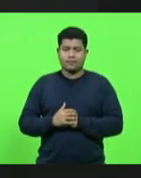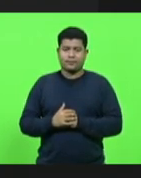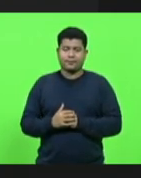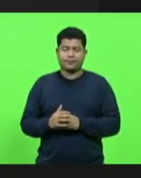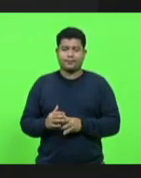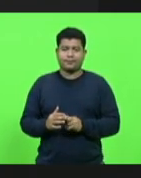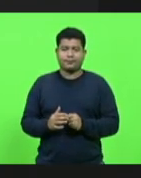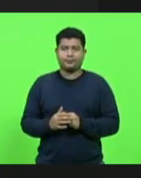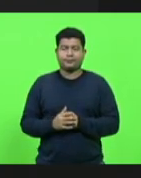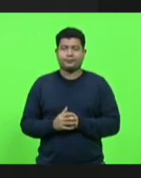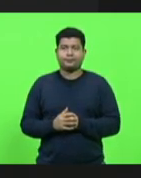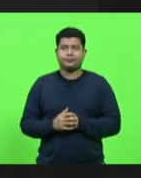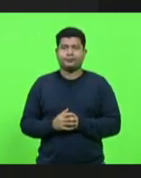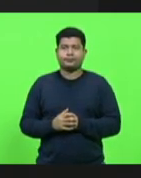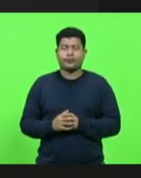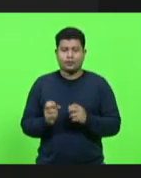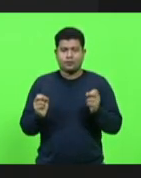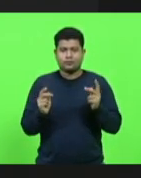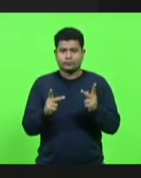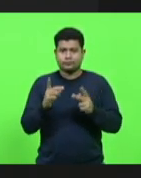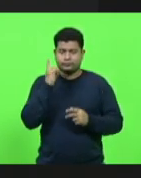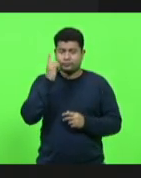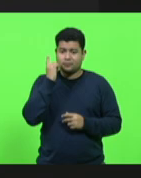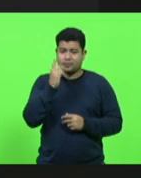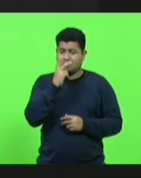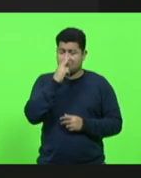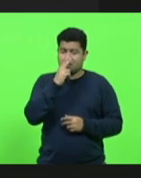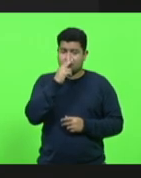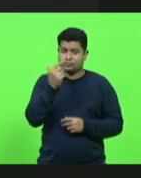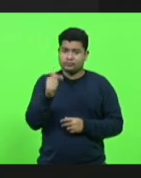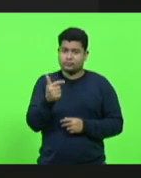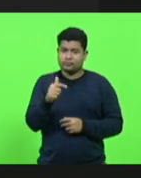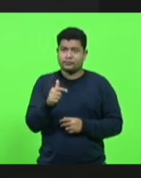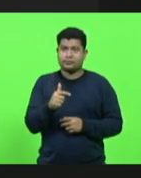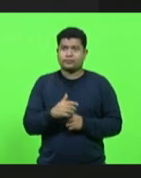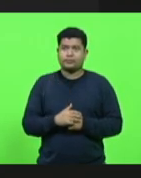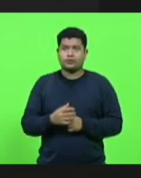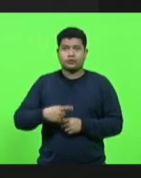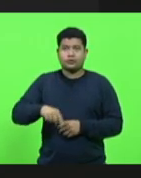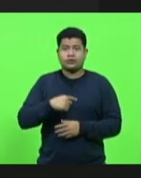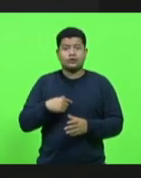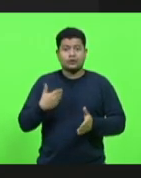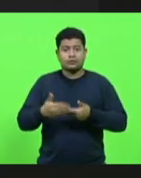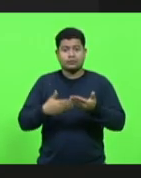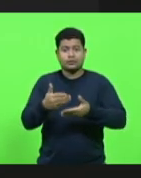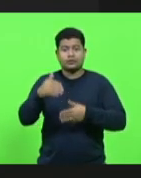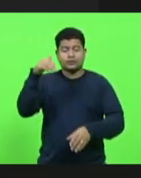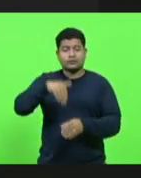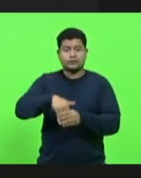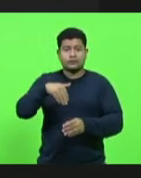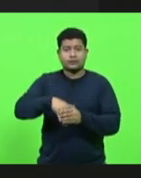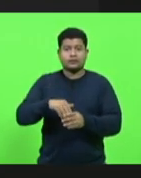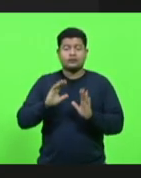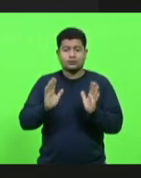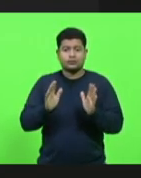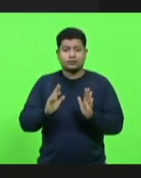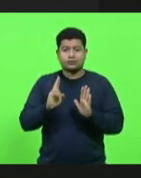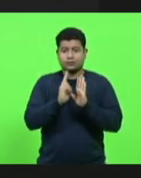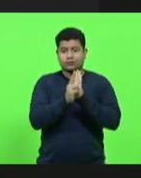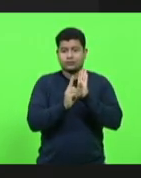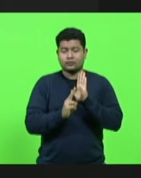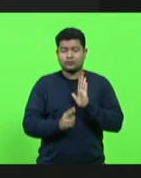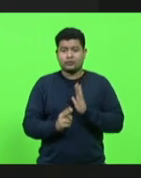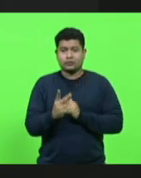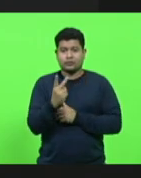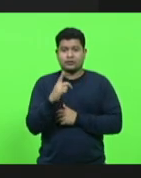Ok, deputado. Me parece que não há... Presidente, nós já estamos em processo de votação. Eu já votei aqui no painel. Nós temos